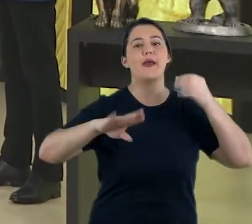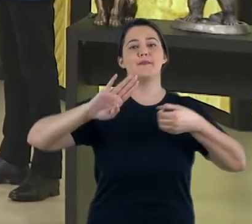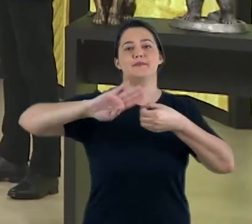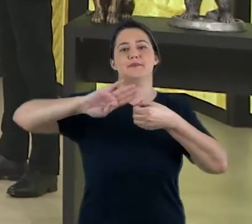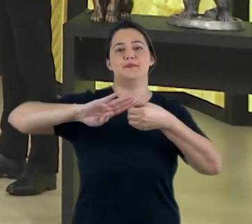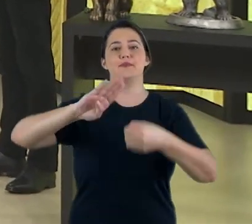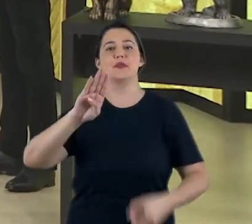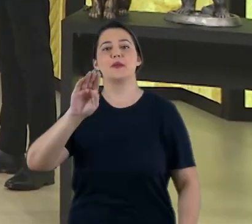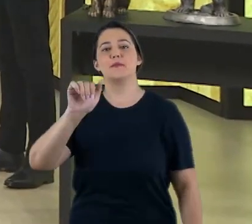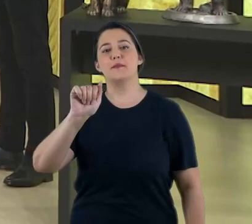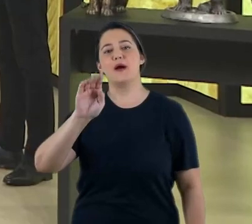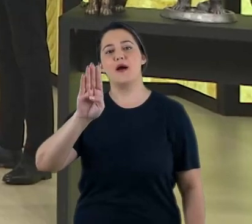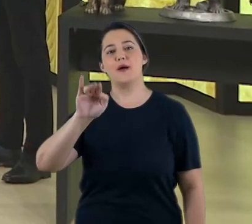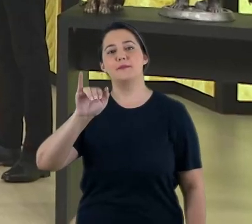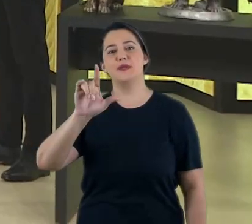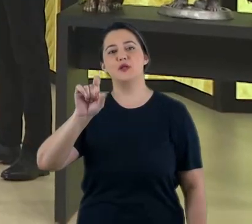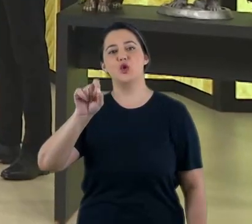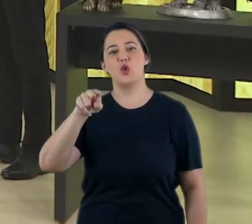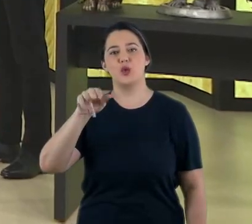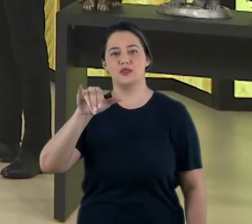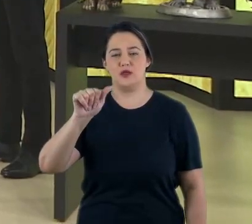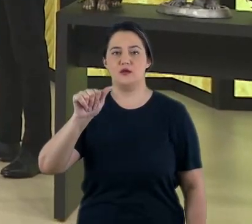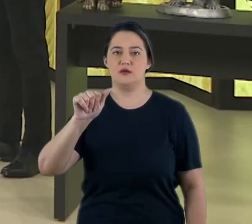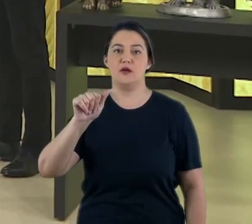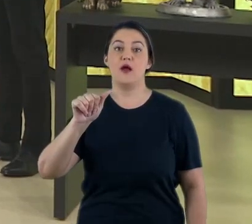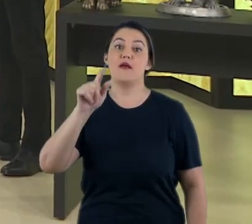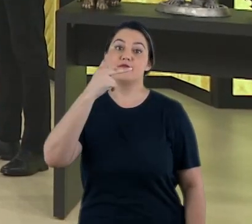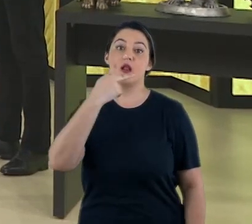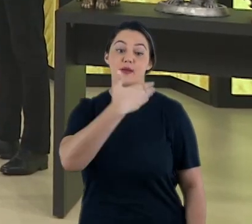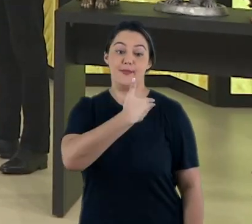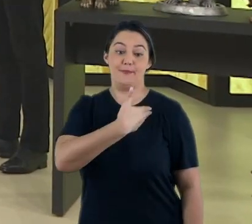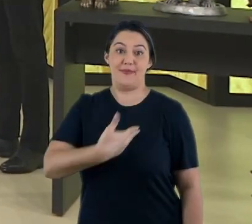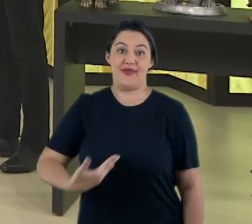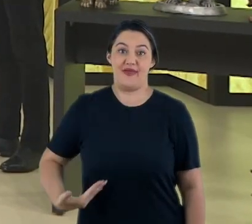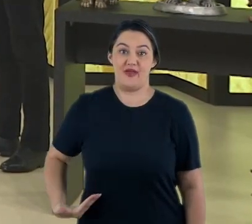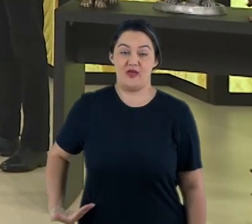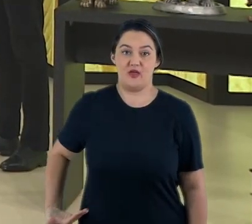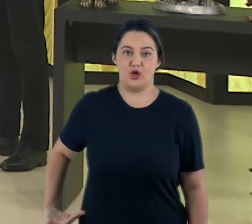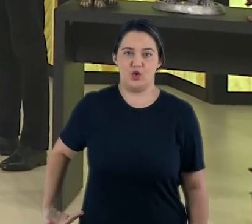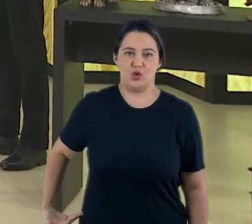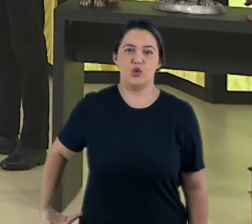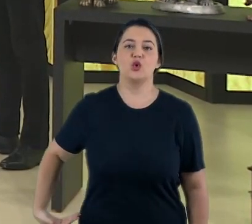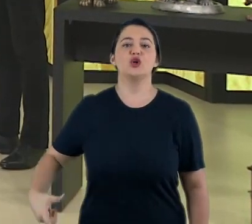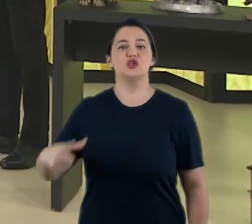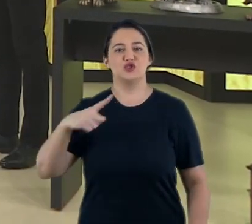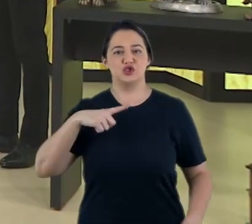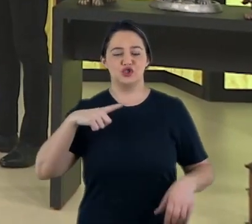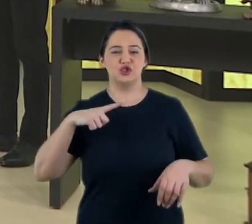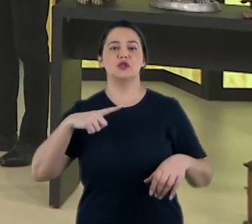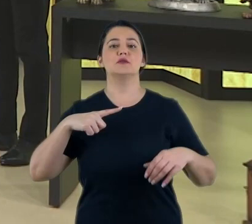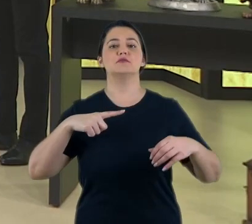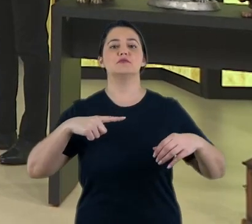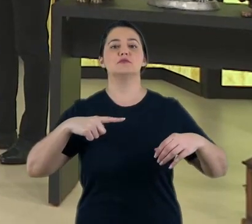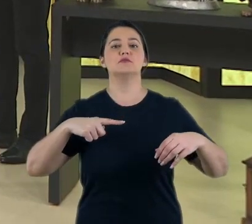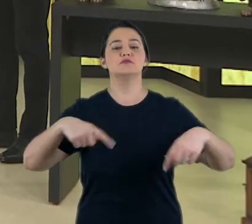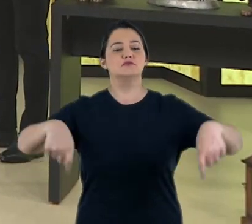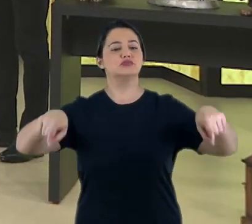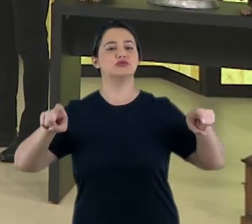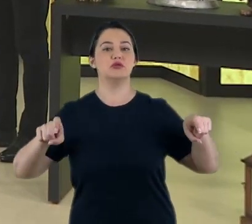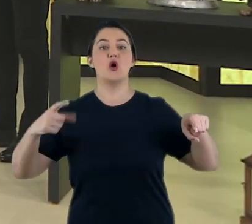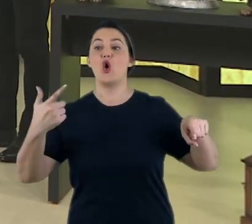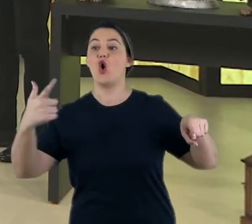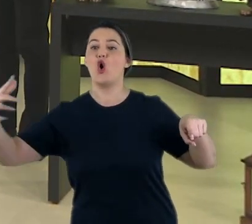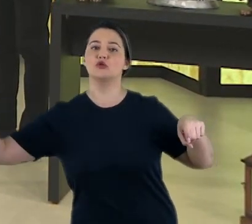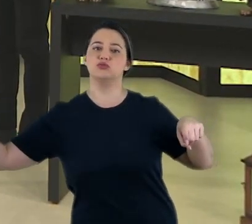então a Babilônia. Ali é dito que a Babilônia seria um império que passaria, que seria dominada por